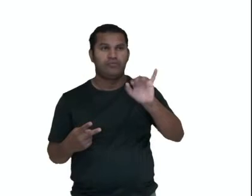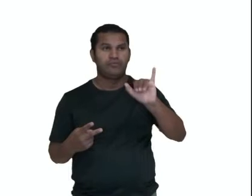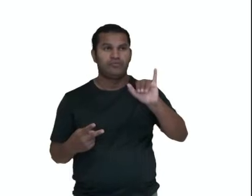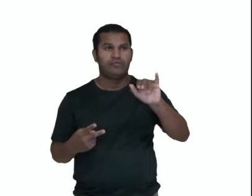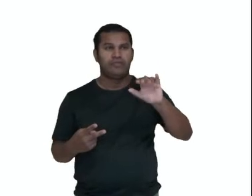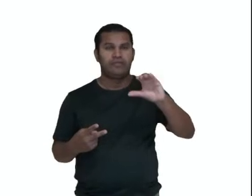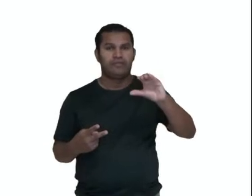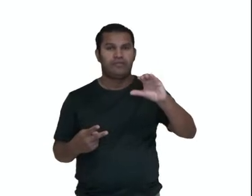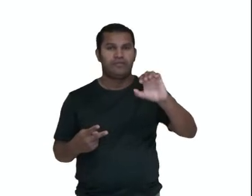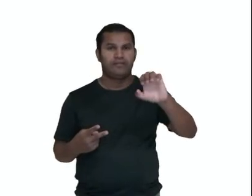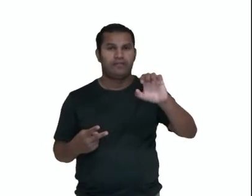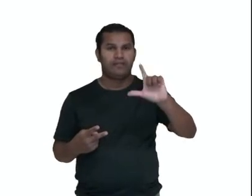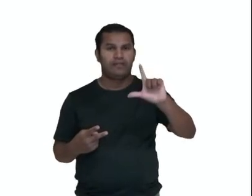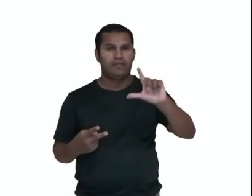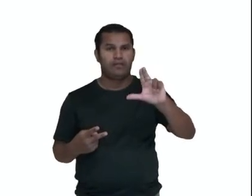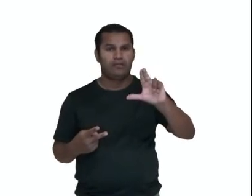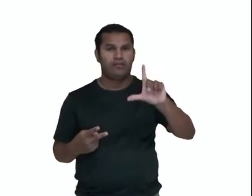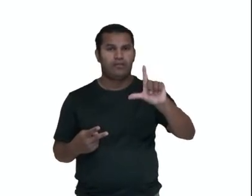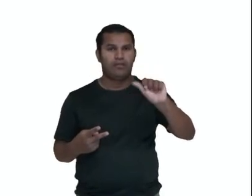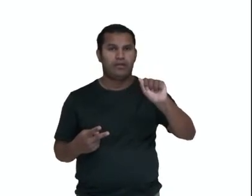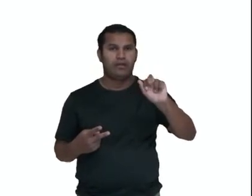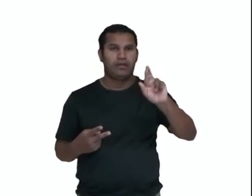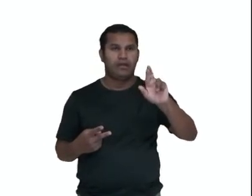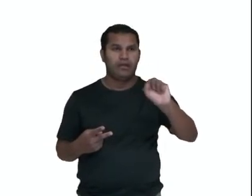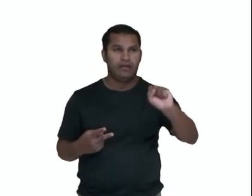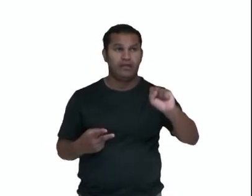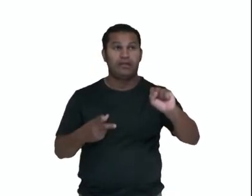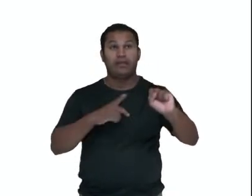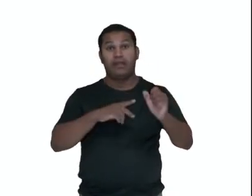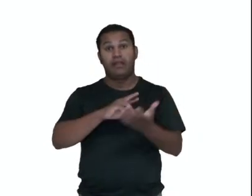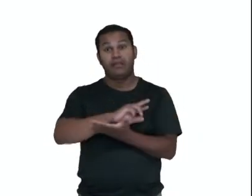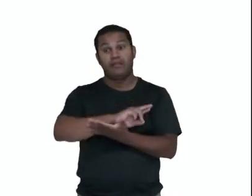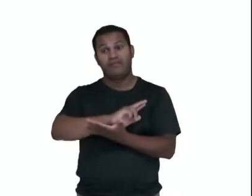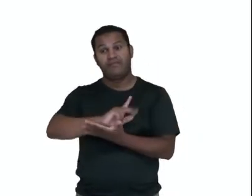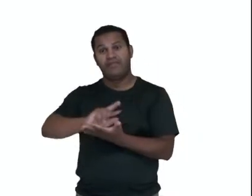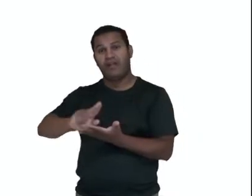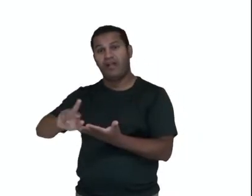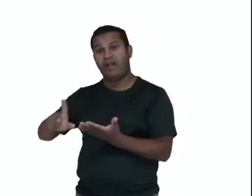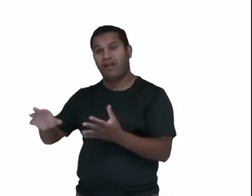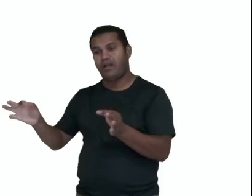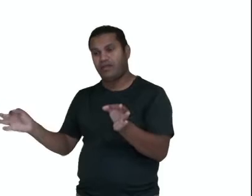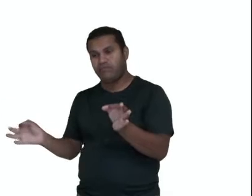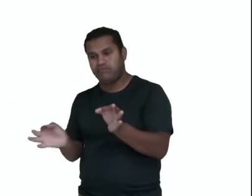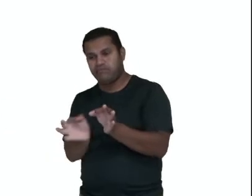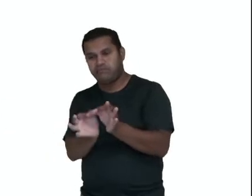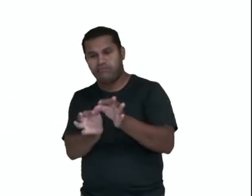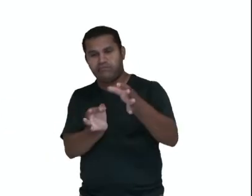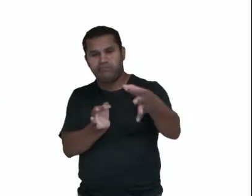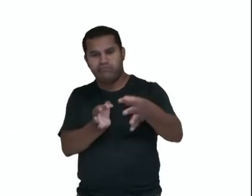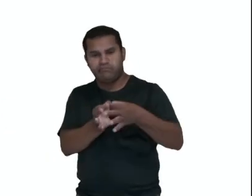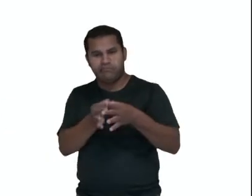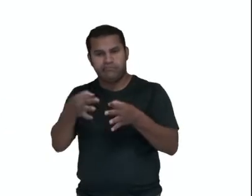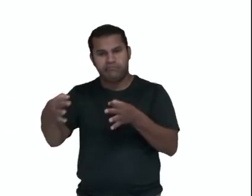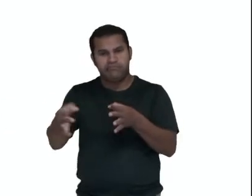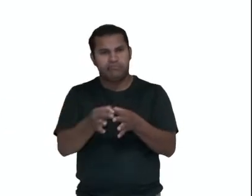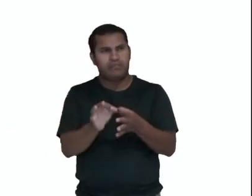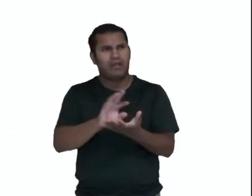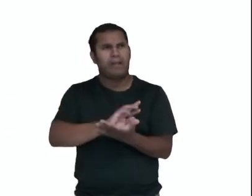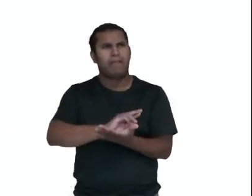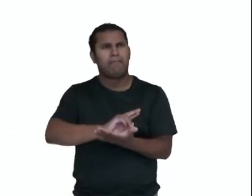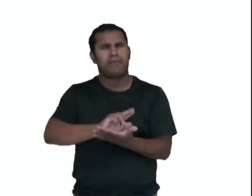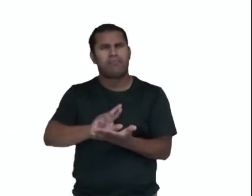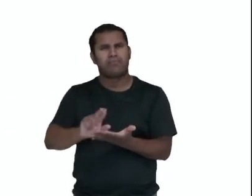seres vivos formados por mais de uma célula. Então, é o nosso caso, nós somos formados por trilhões de células,